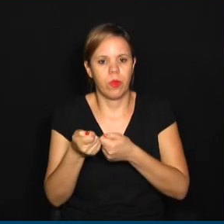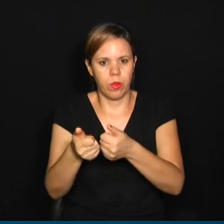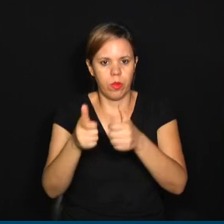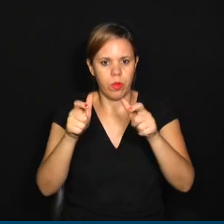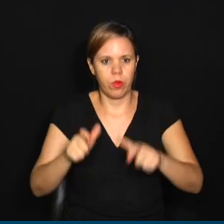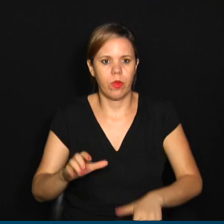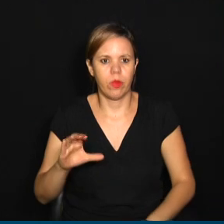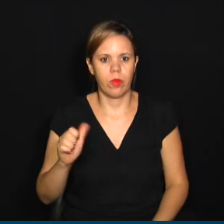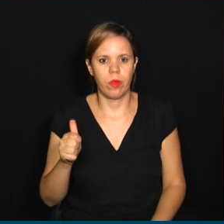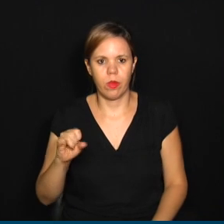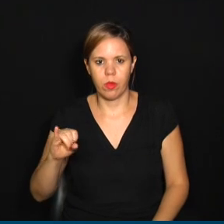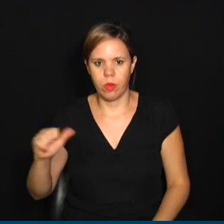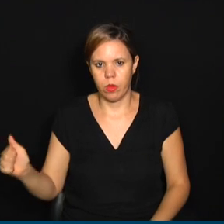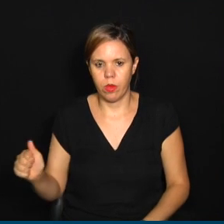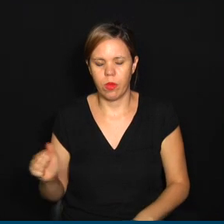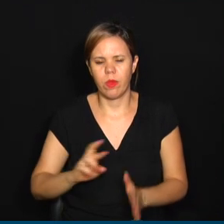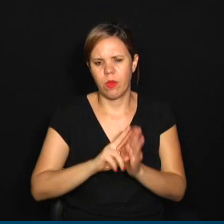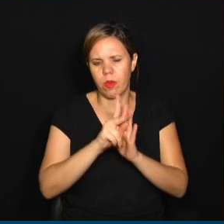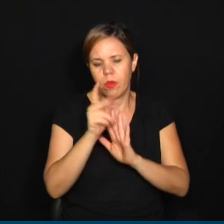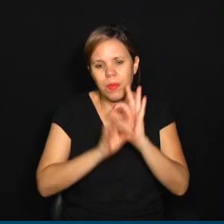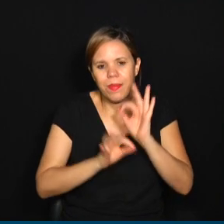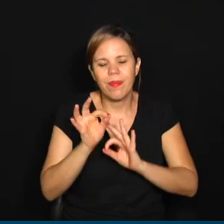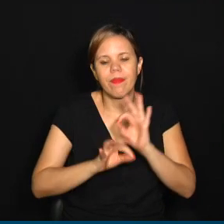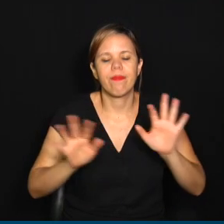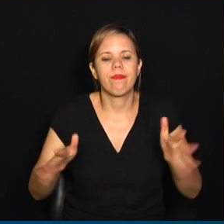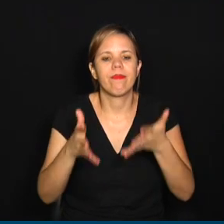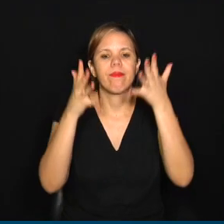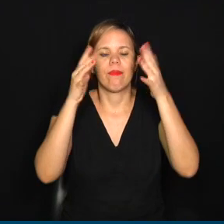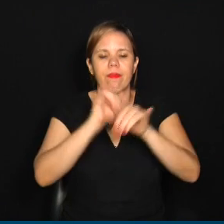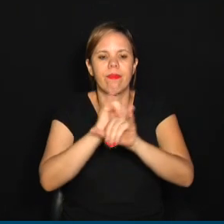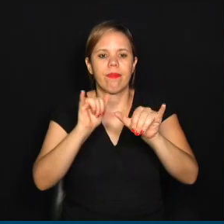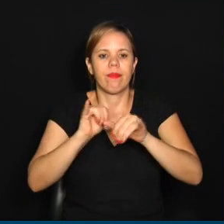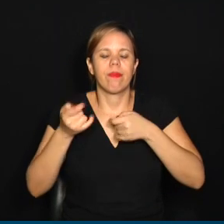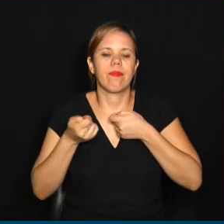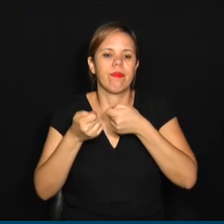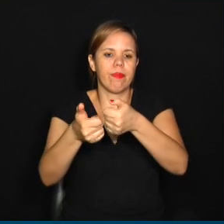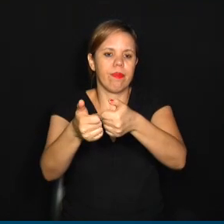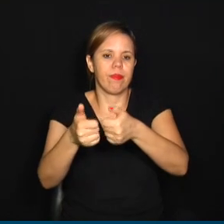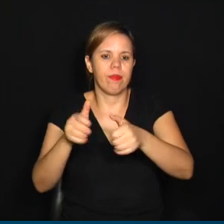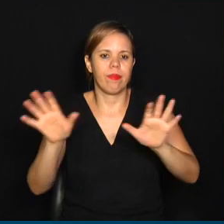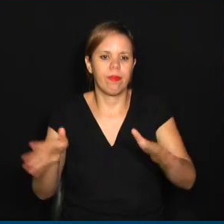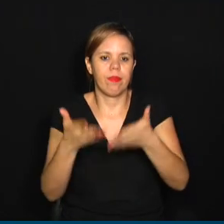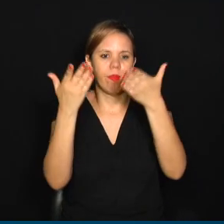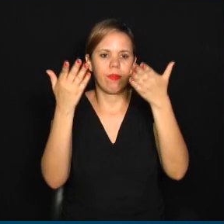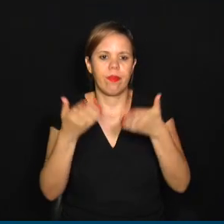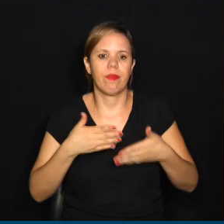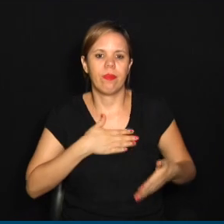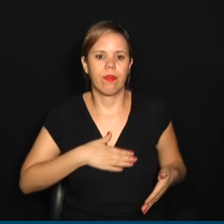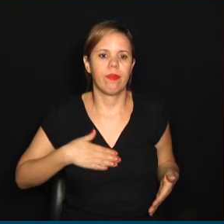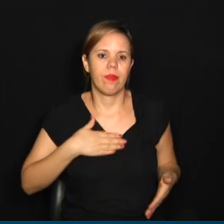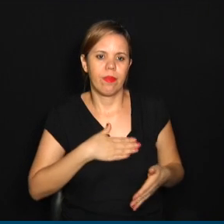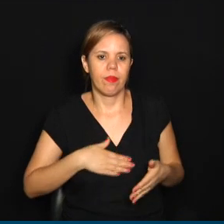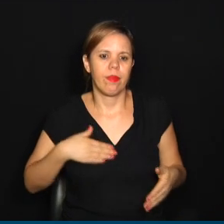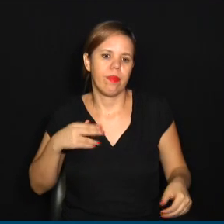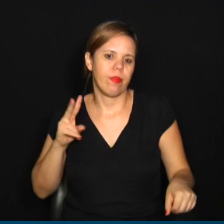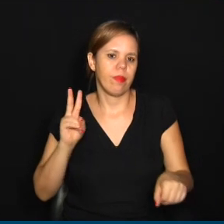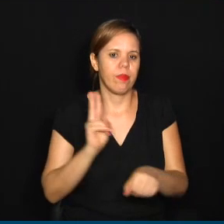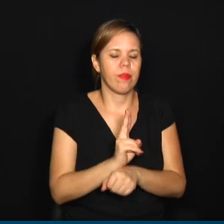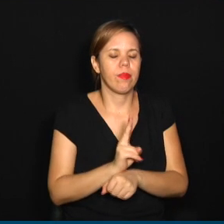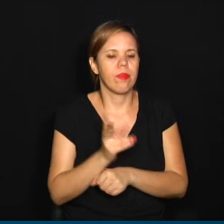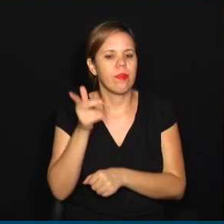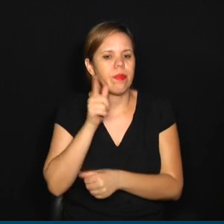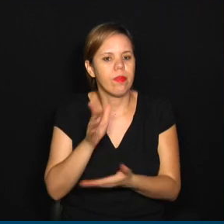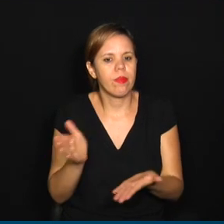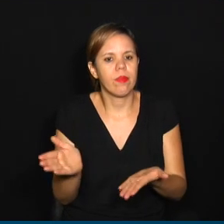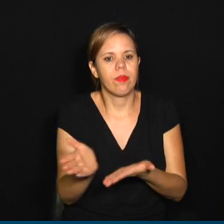de Souzas. Ela realiza uma série de projetos promovendo campanhas beneficentes e contribuindo para o bem-estar, proteção, recuperação